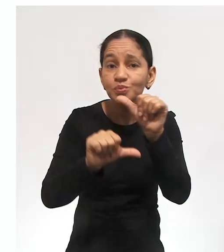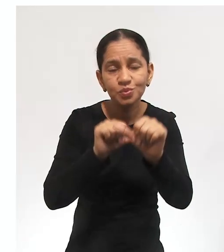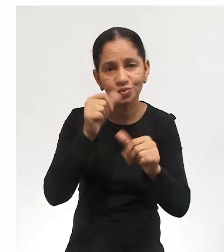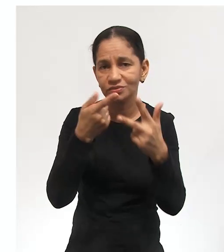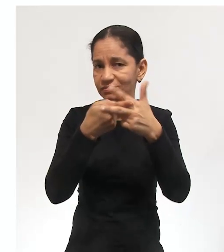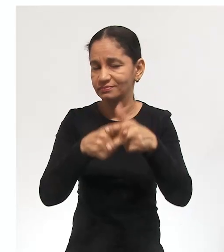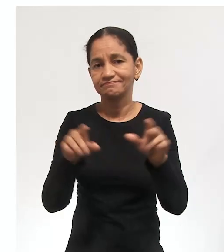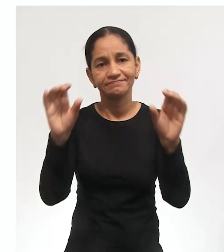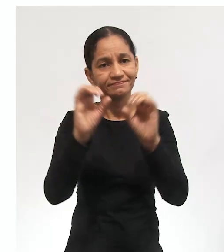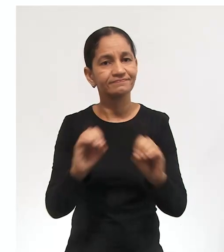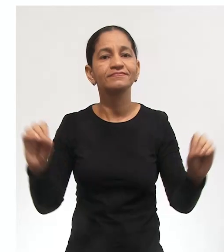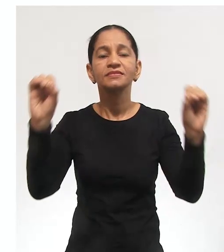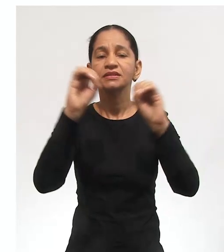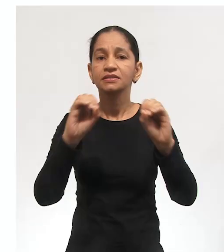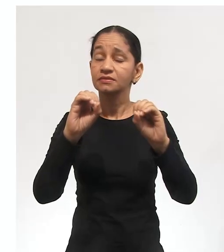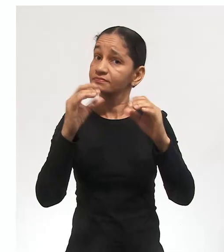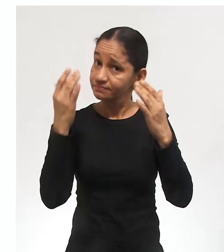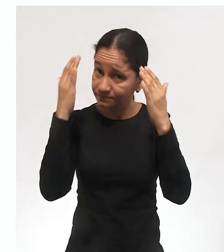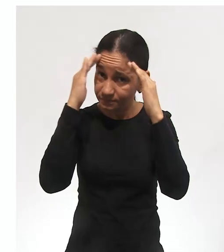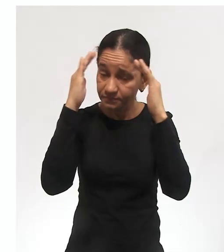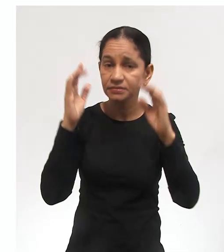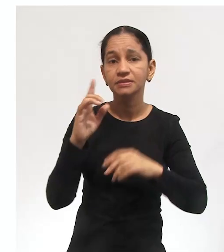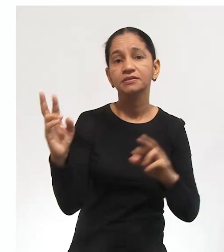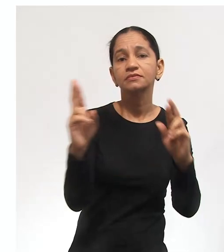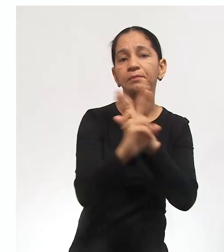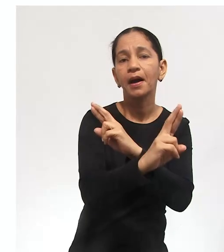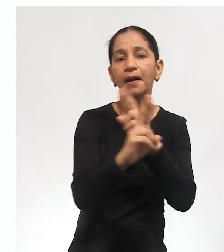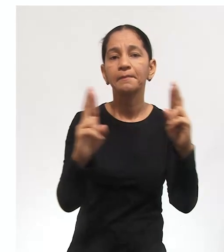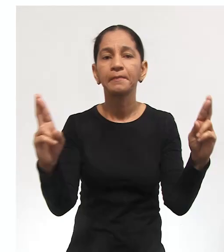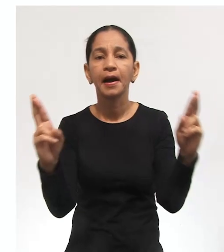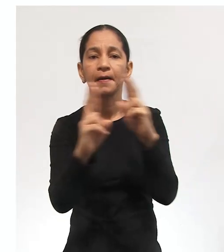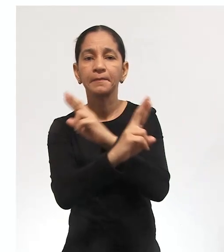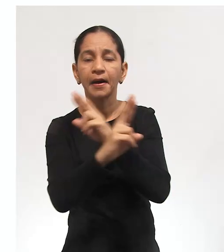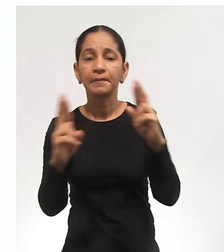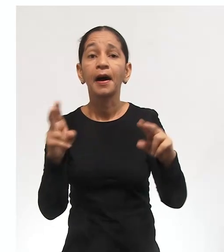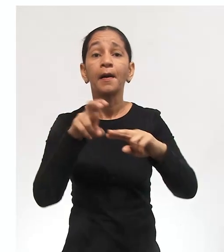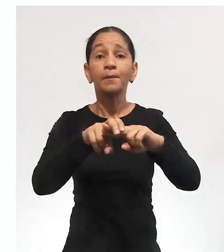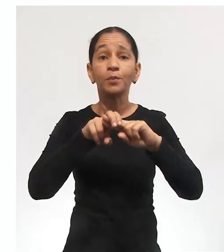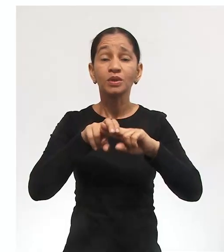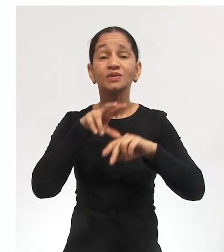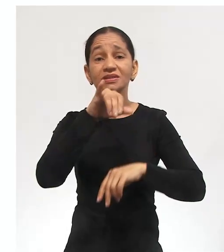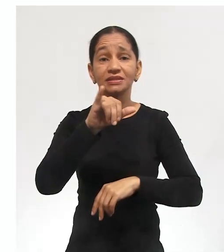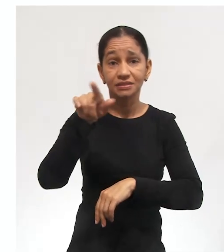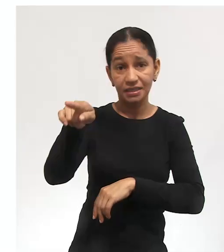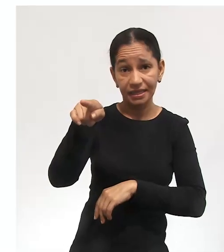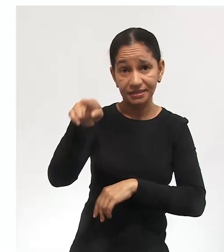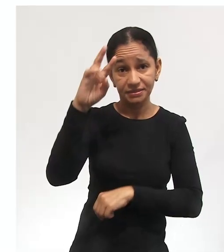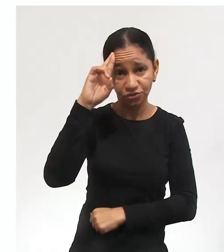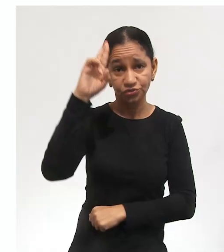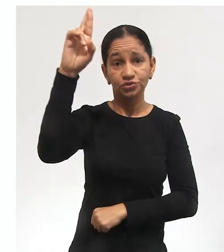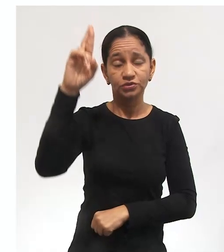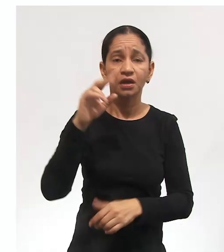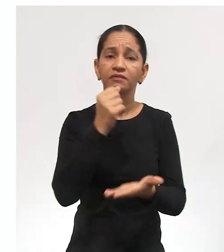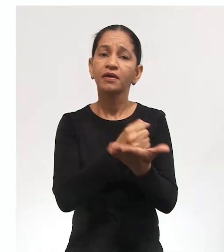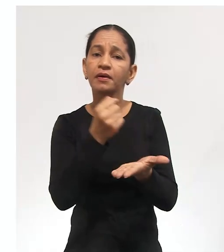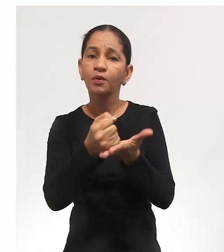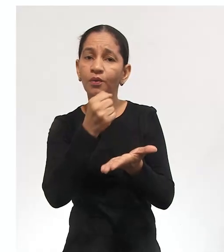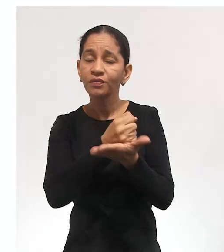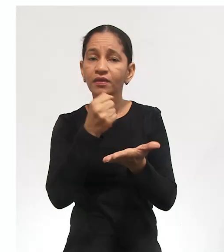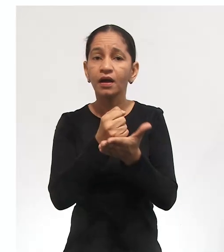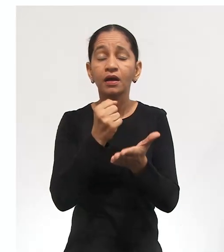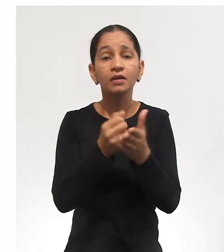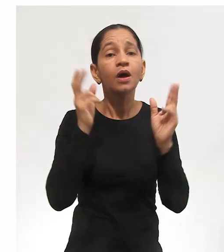o princípio da manutenção da relação de emprego. Ainda que o empregador mude, o contrato